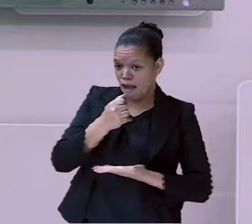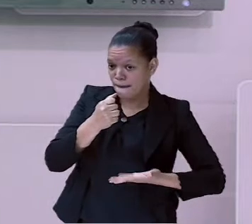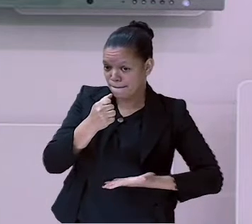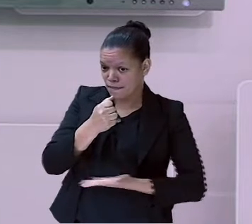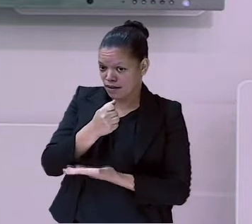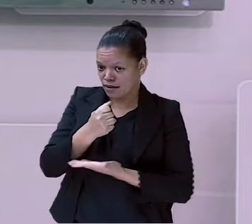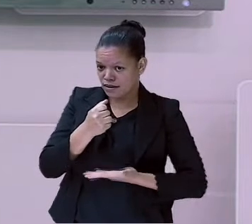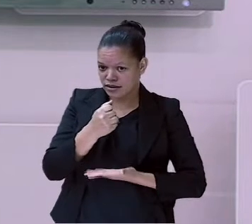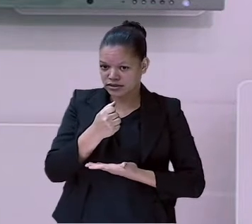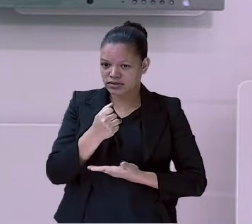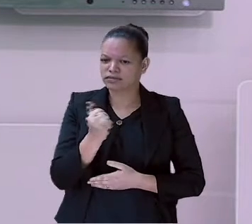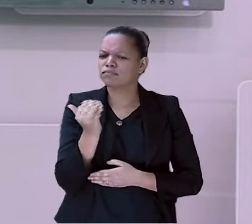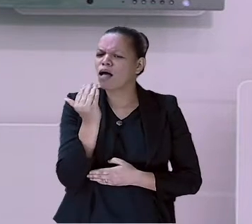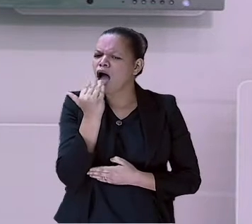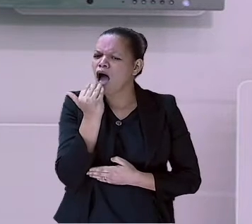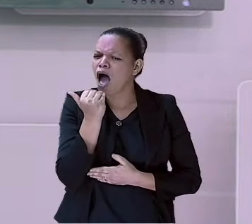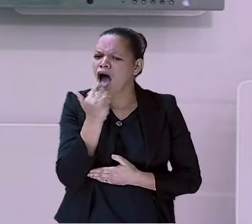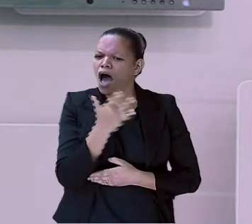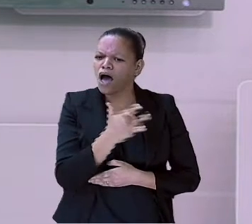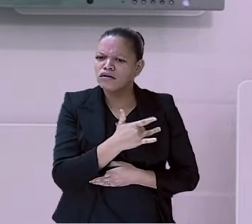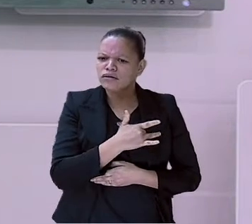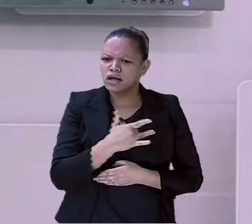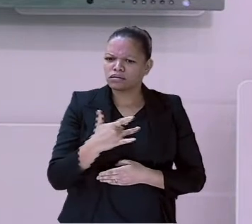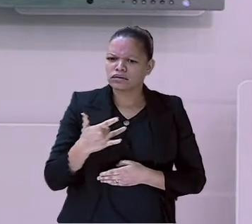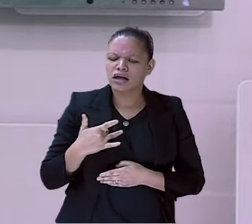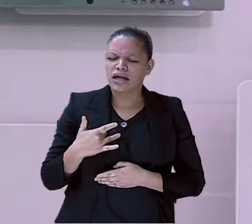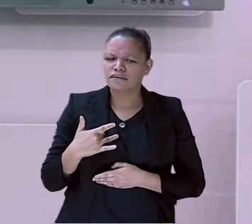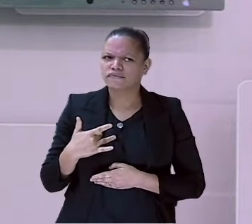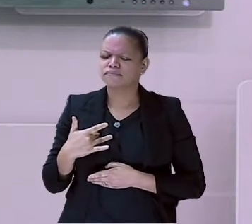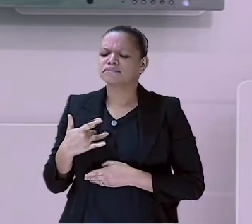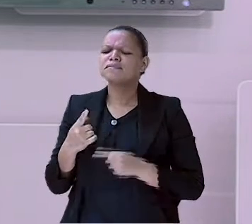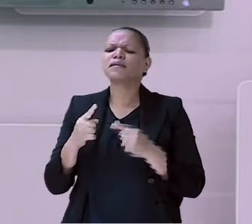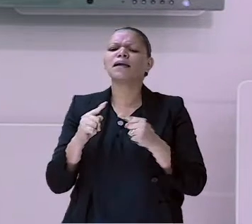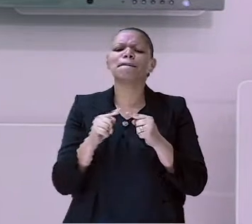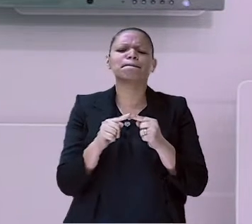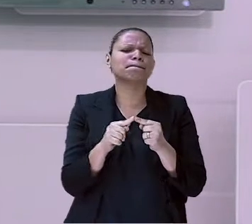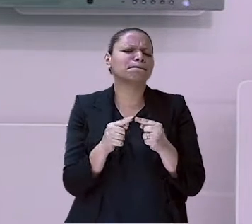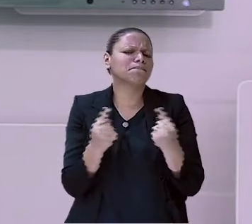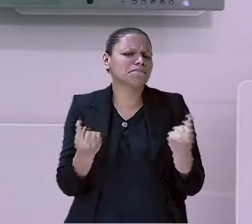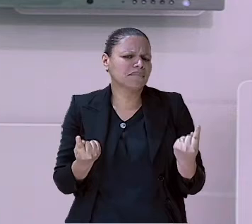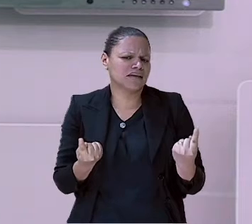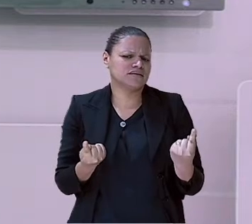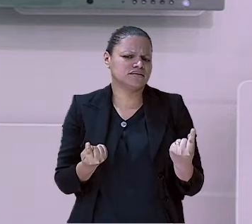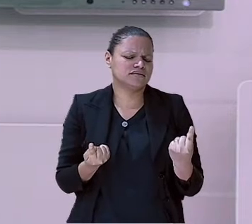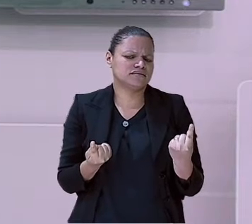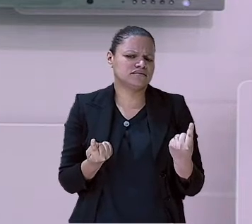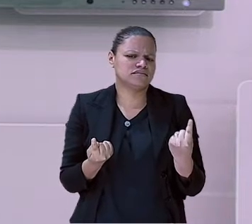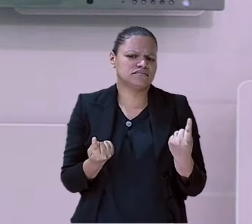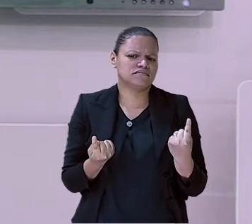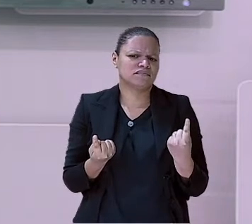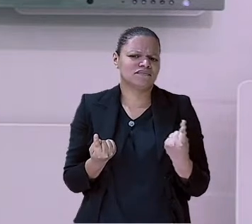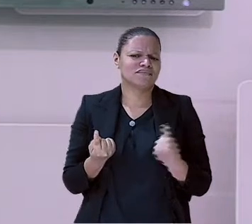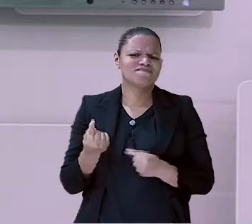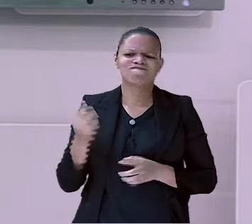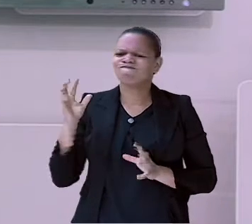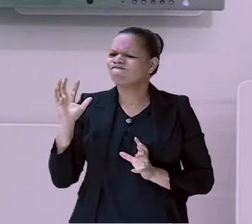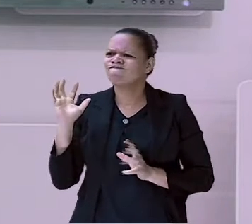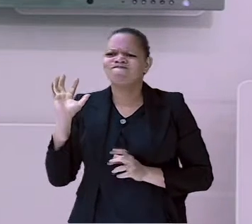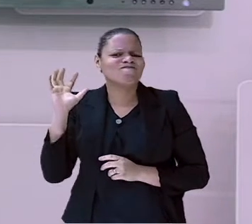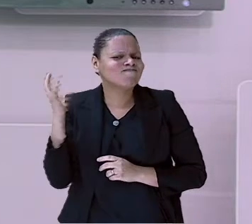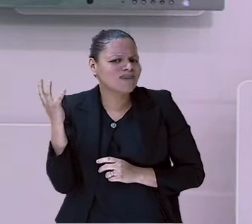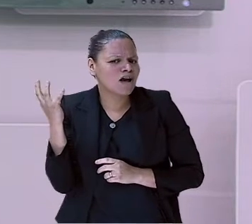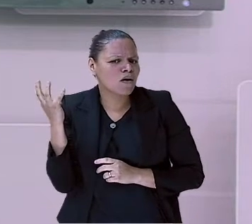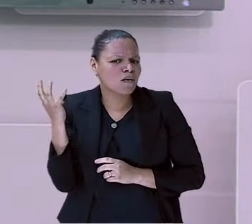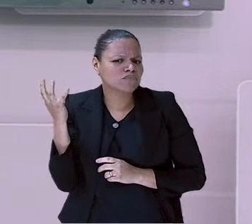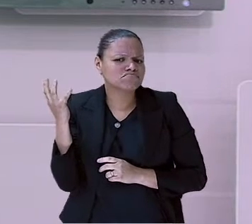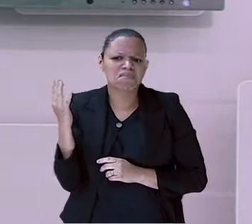saudável. Quando isso não acontece, o seu corpo ele tende a dar sinais para você. Então